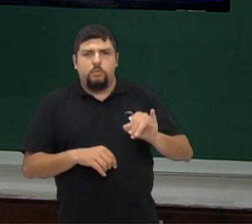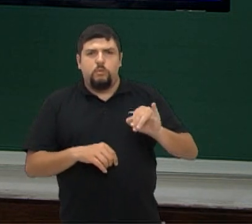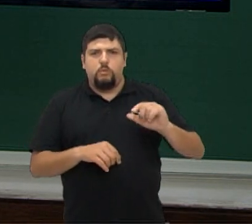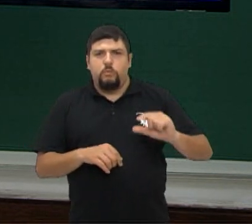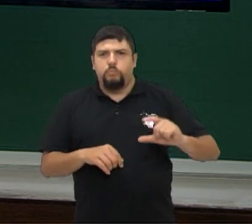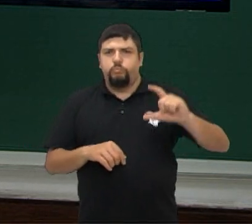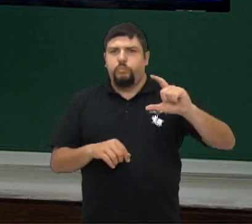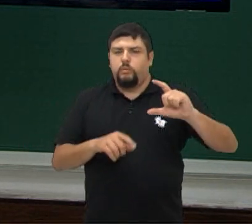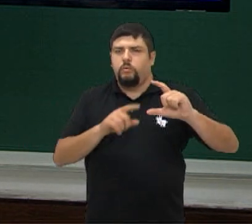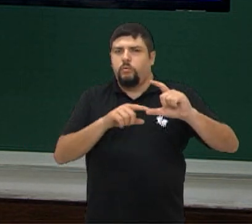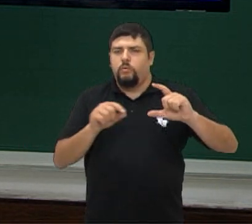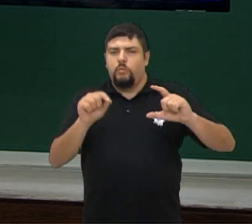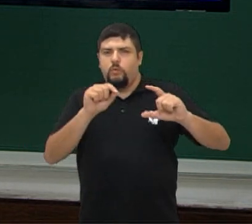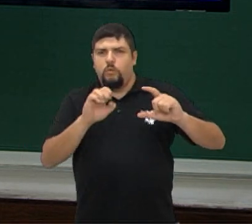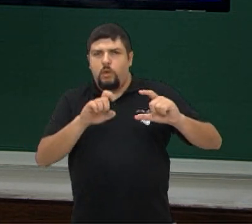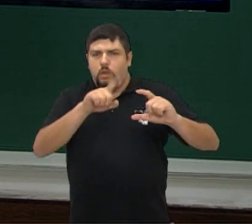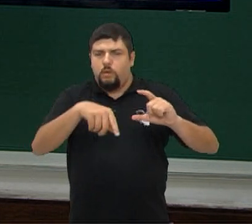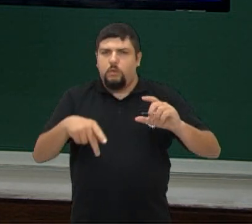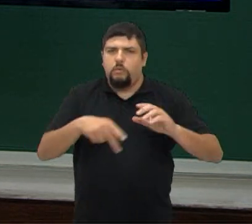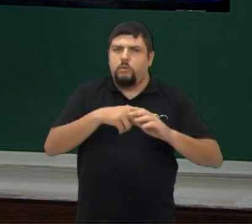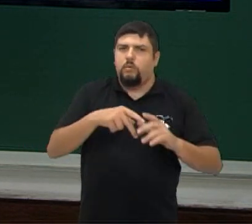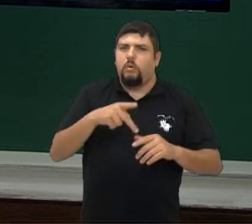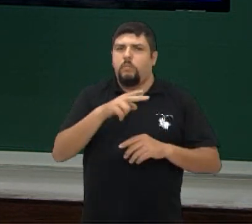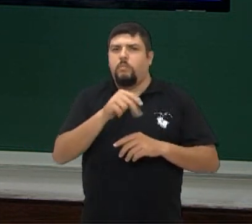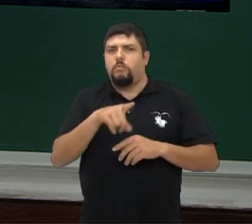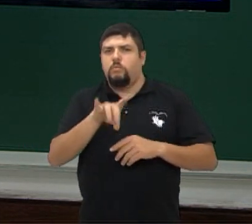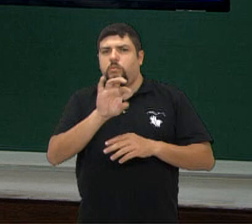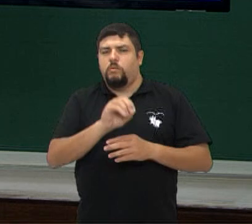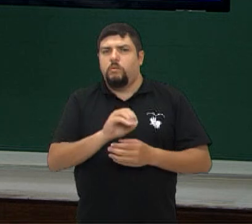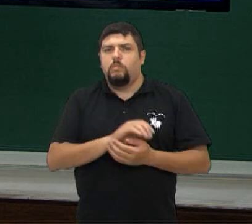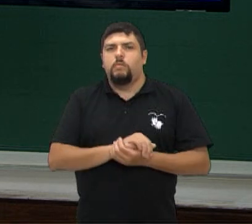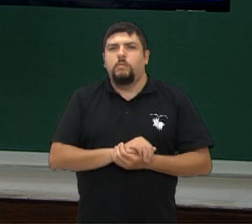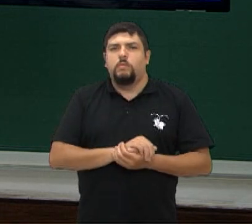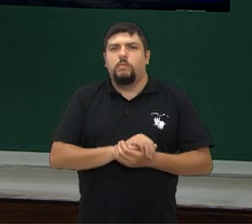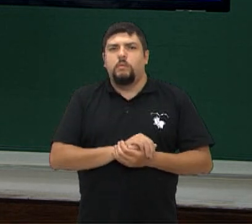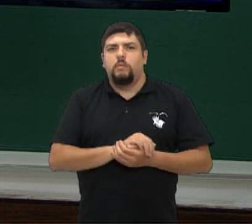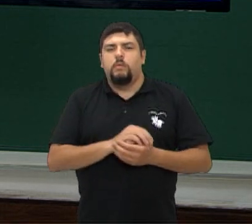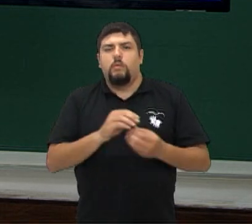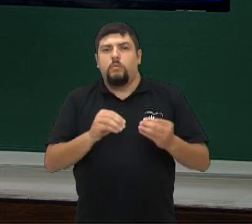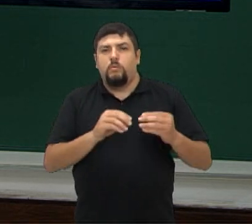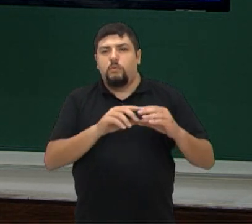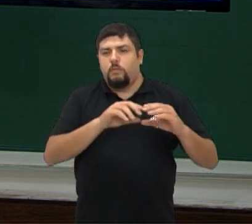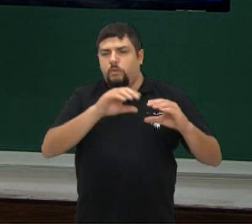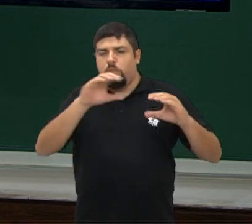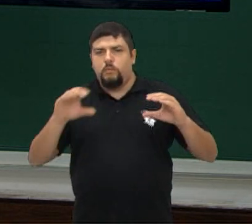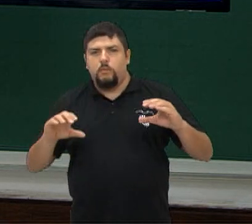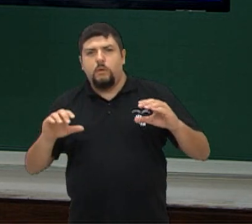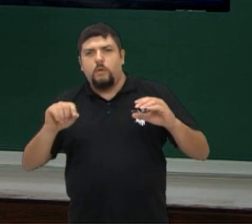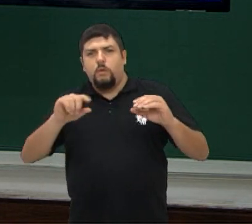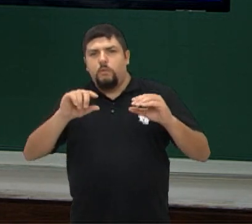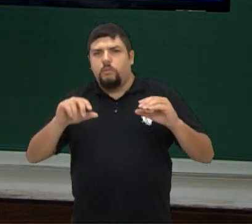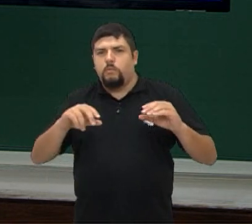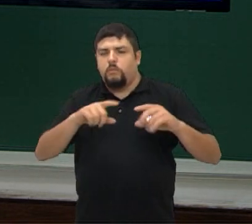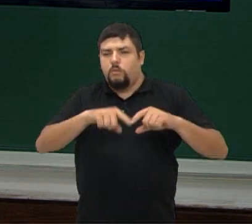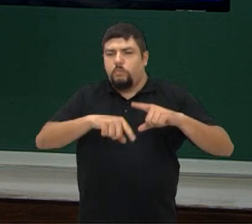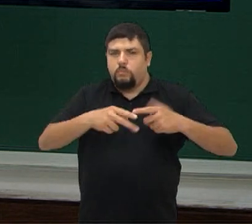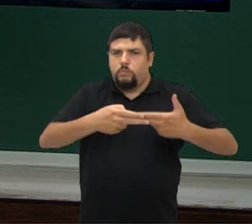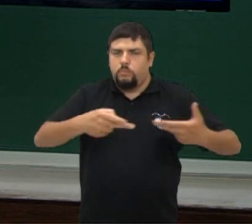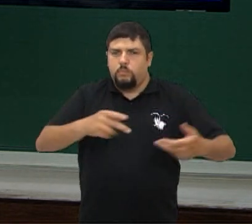produto. Eu aumento a concentração do N2 aqui, vai deslocar para o lado de consumi-la, ou seja, para o lado dos